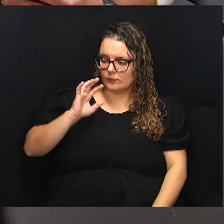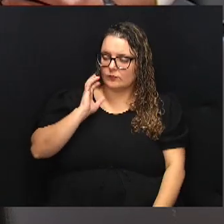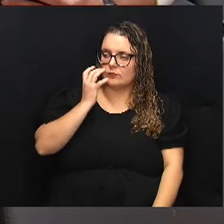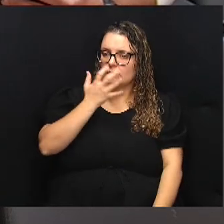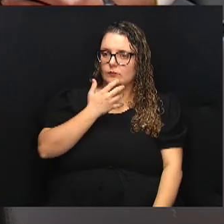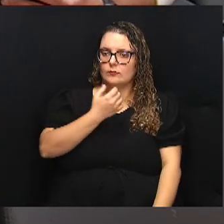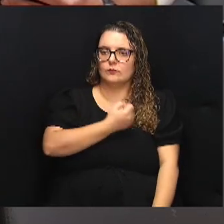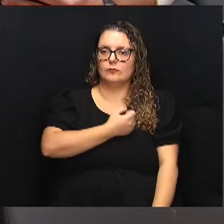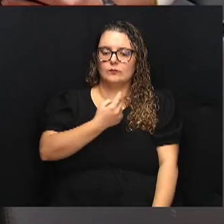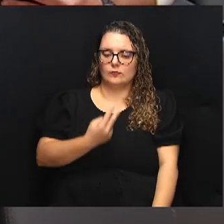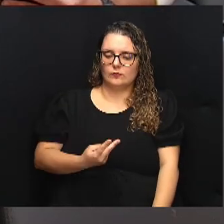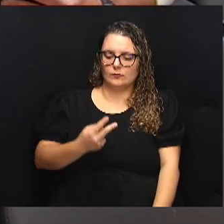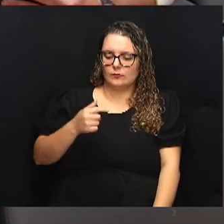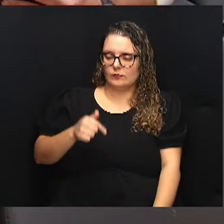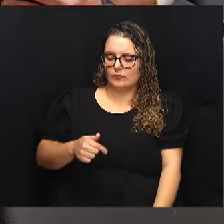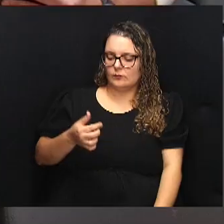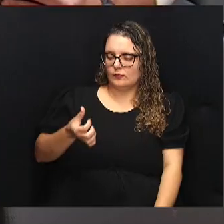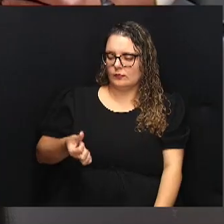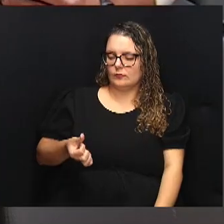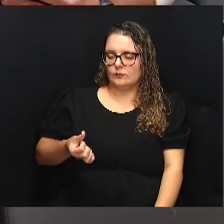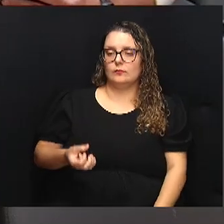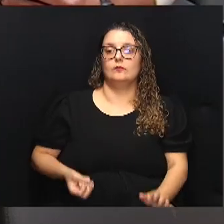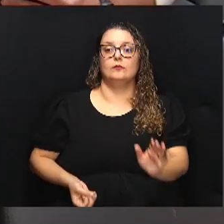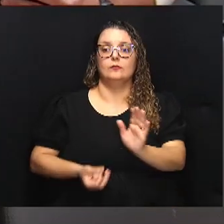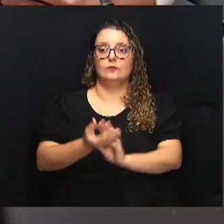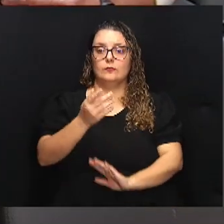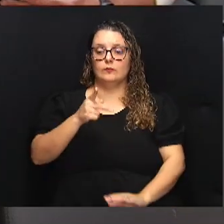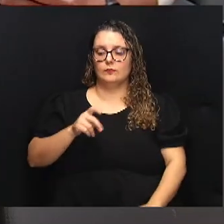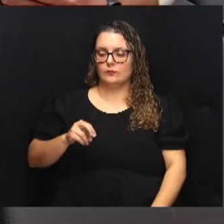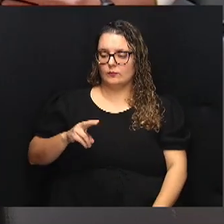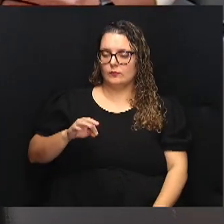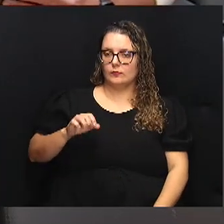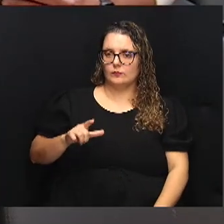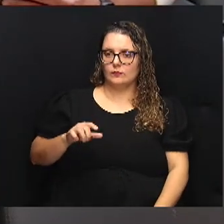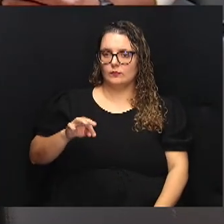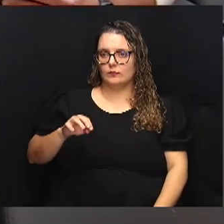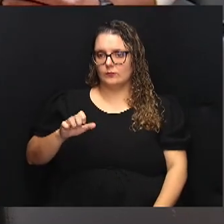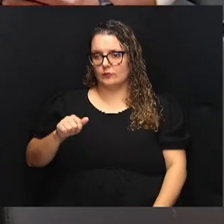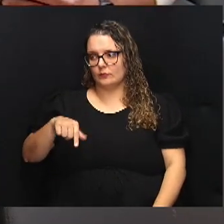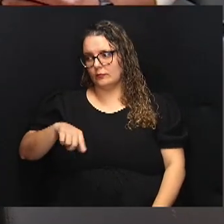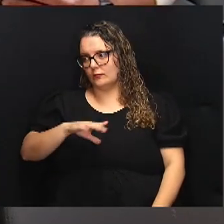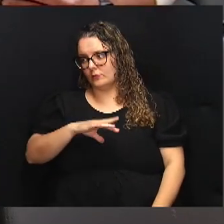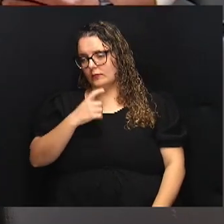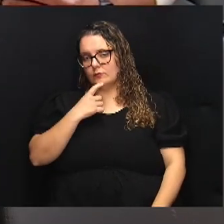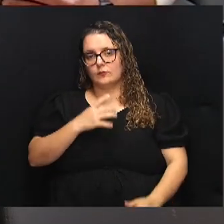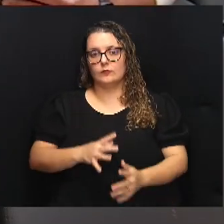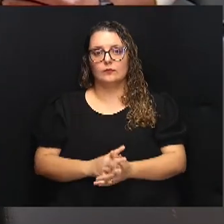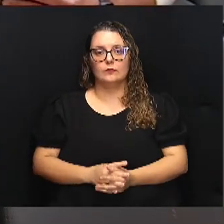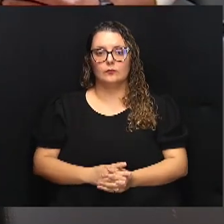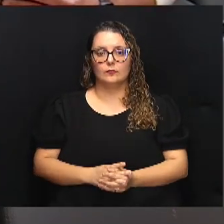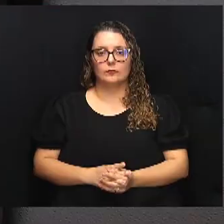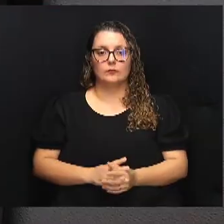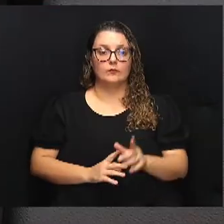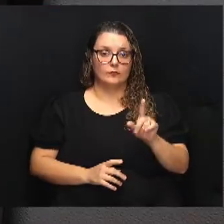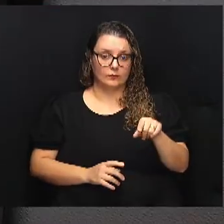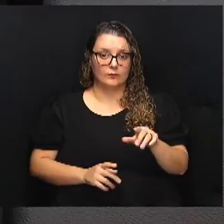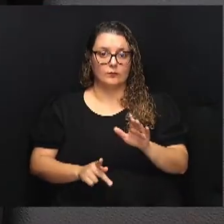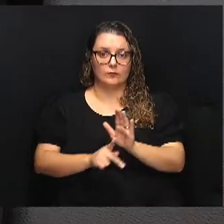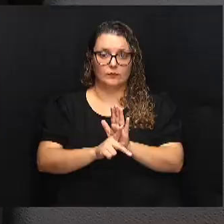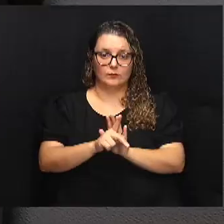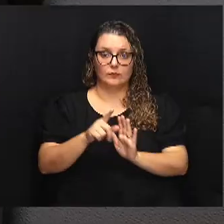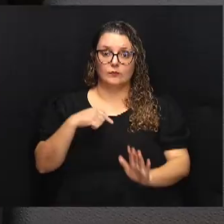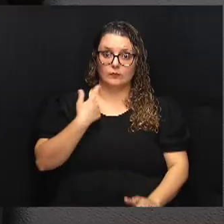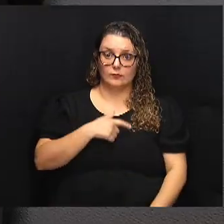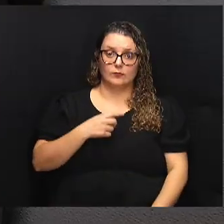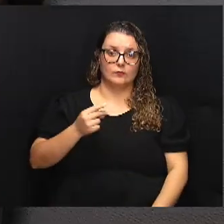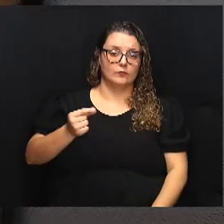número 276, que institui o portal TEA aqui no município de Campinas. Isso é um projeto nosso de